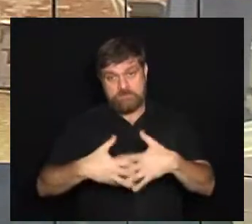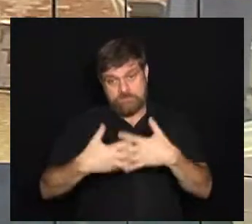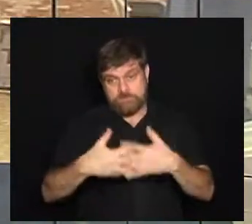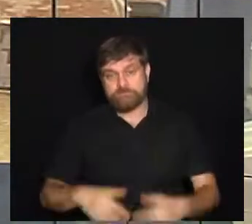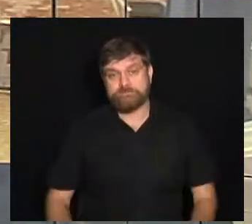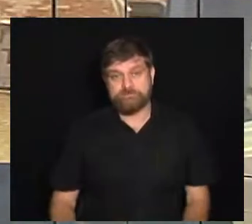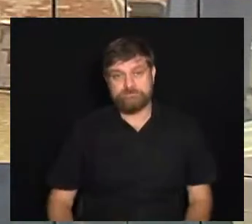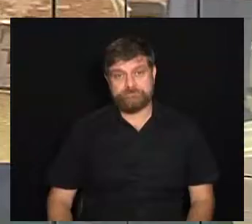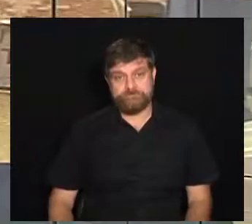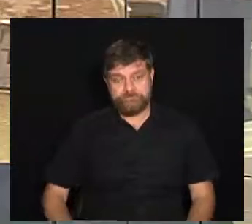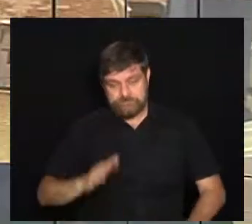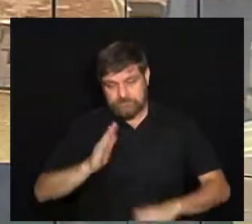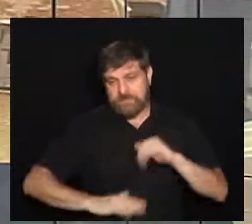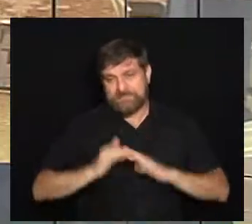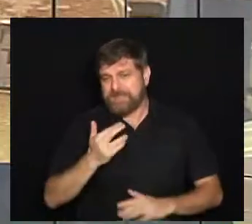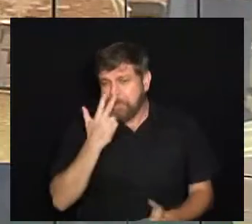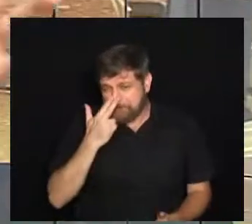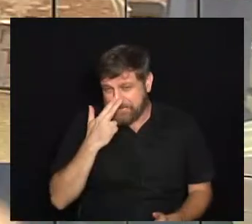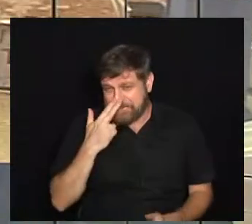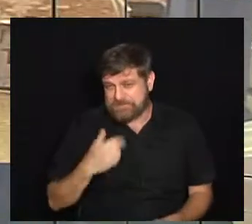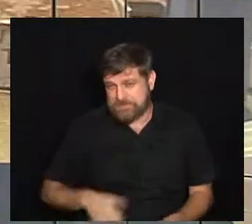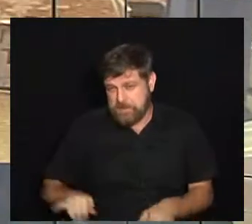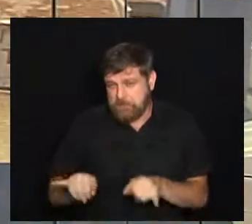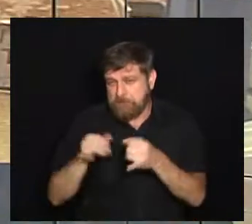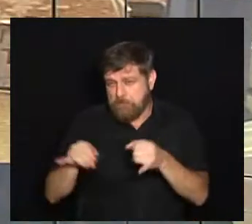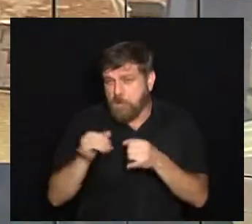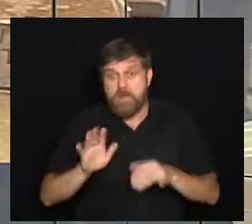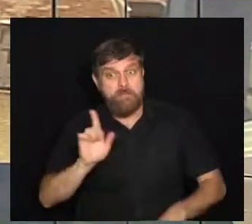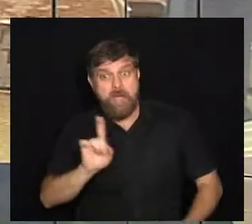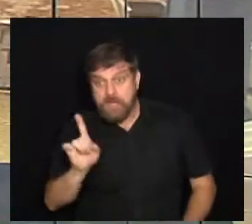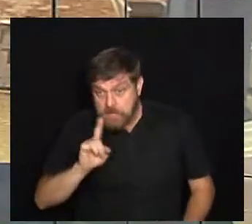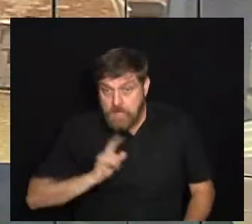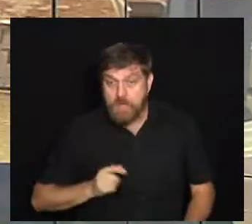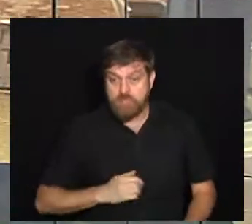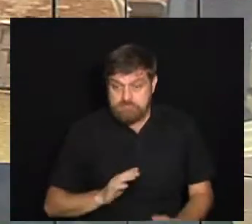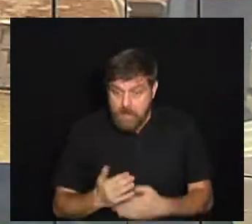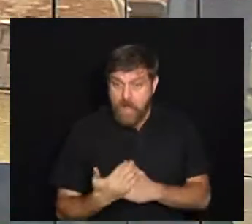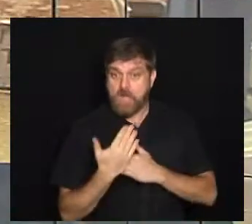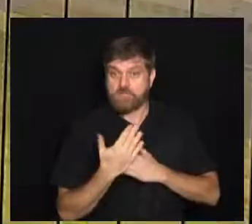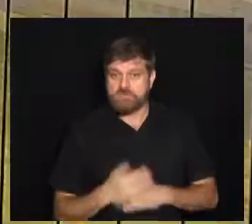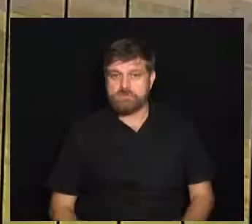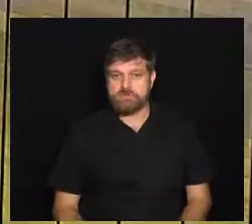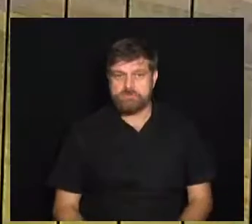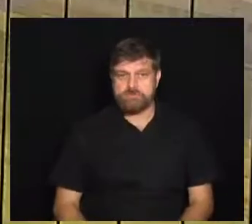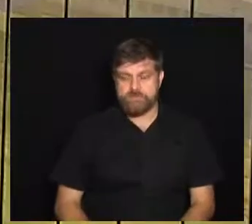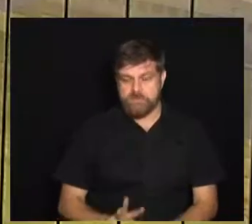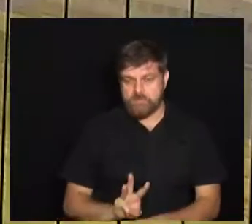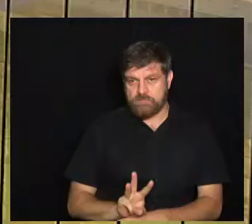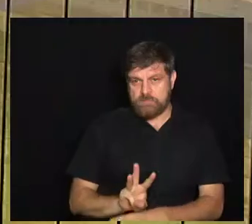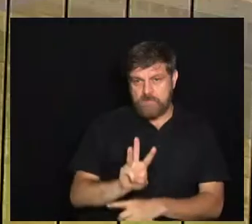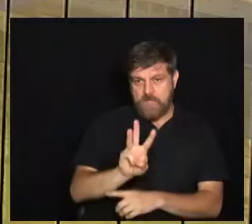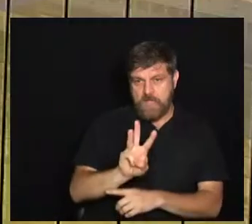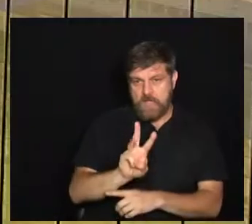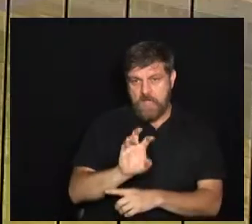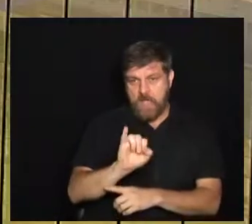pareça a medida meio boba mas ela funciona para gente diminuir nós contato vilma de indaiatuba gostaria